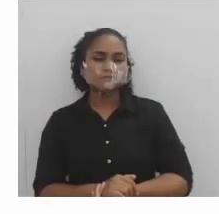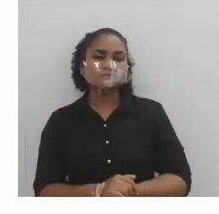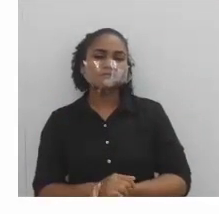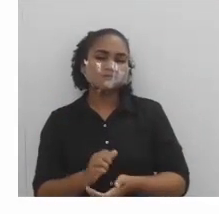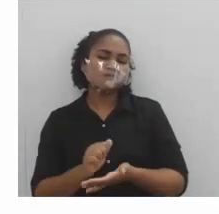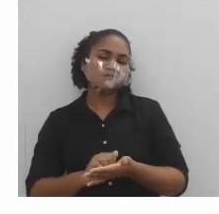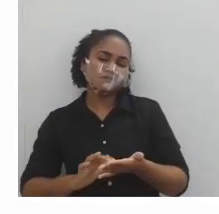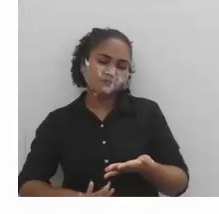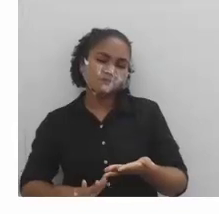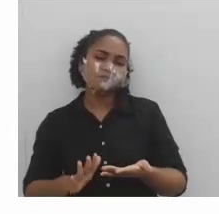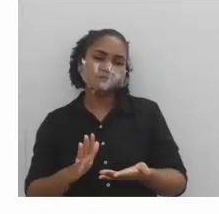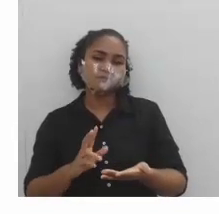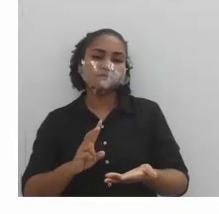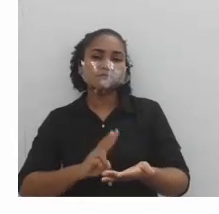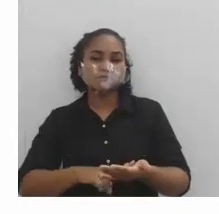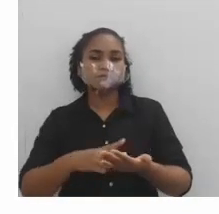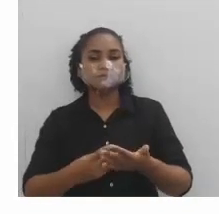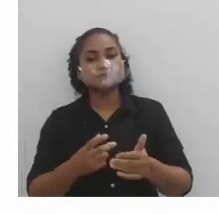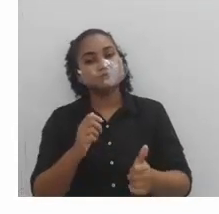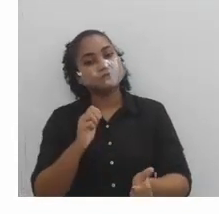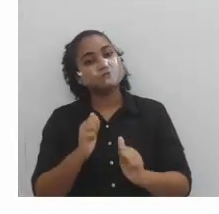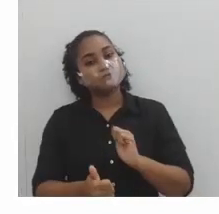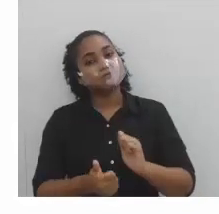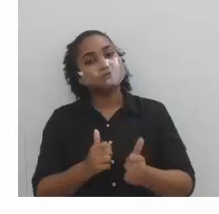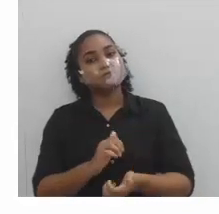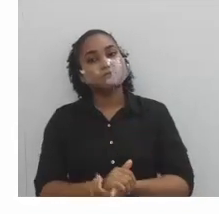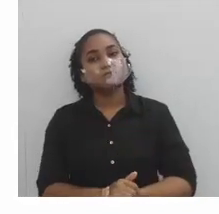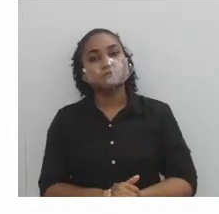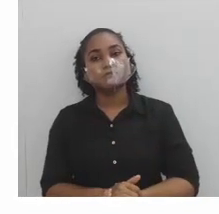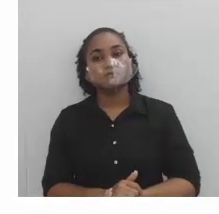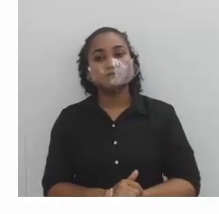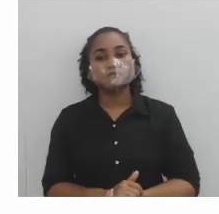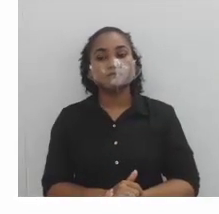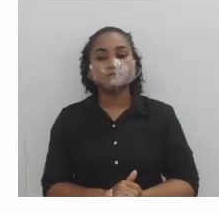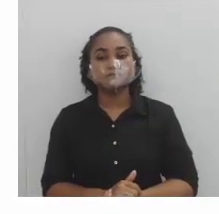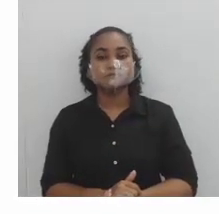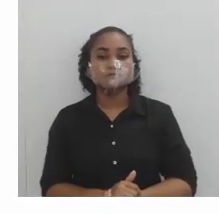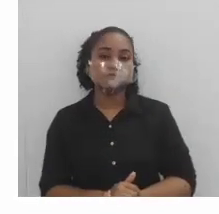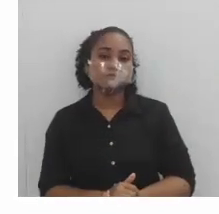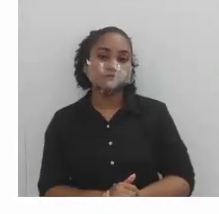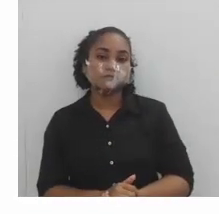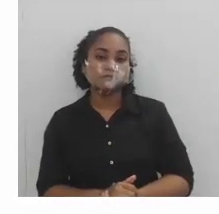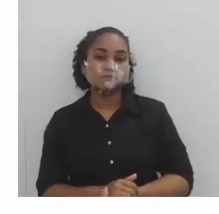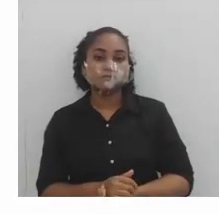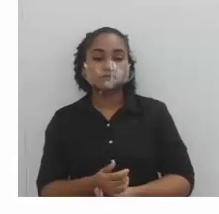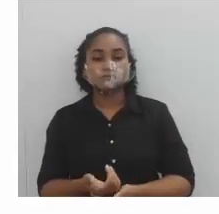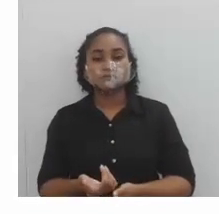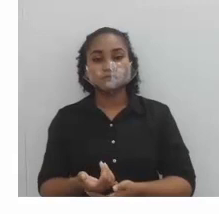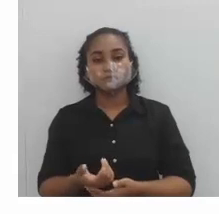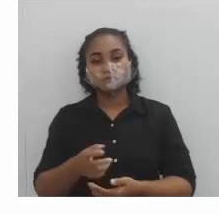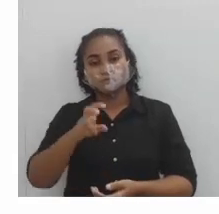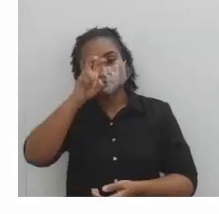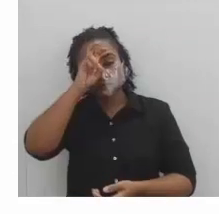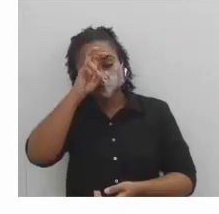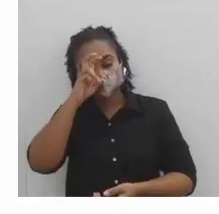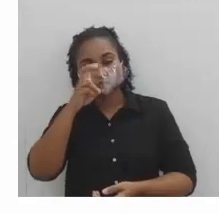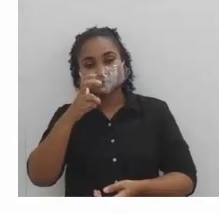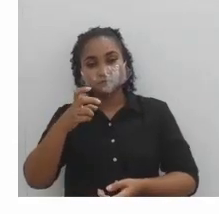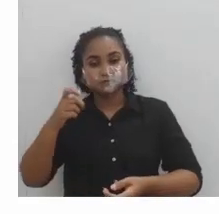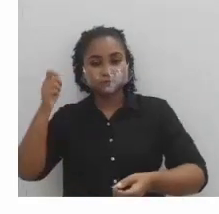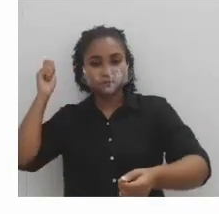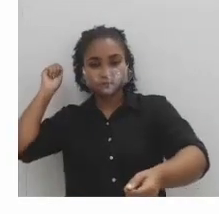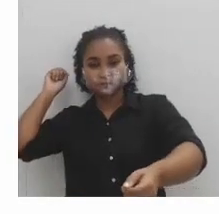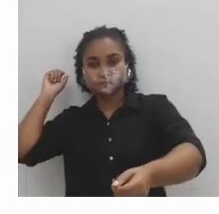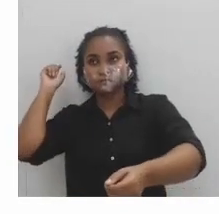isso também assim se traduz em jogos, em atividades esportivas. Egito praticava corridas e arremessos.